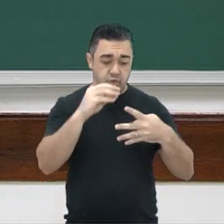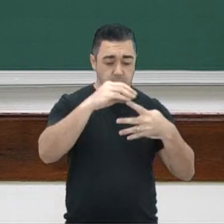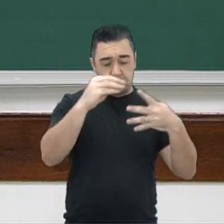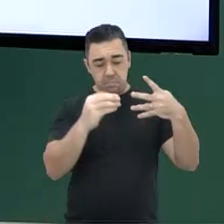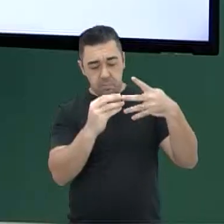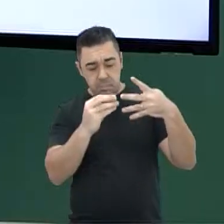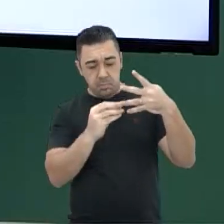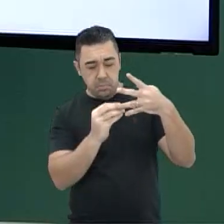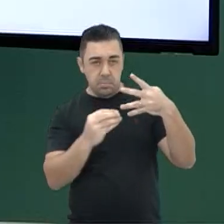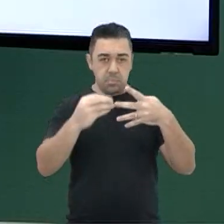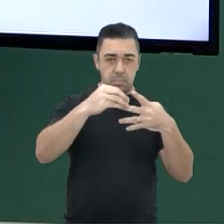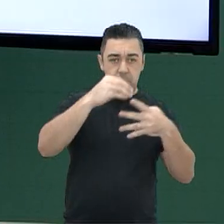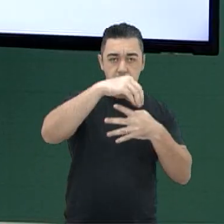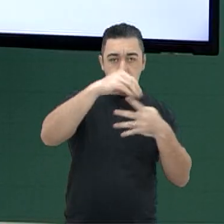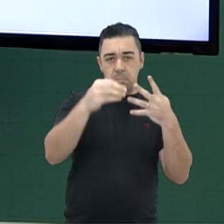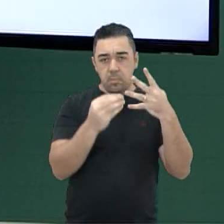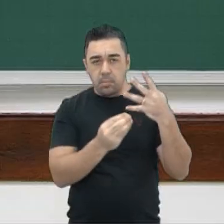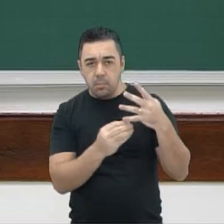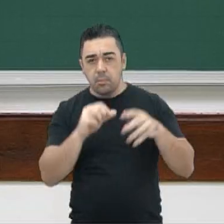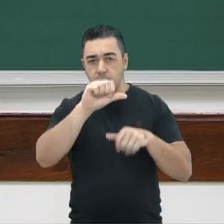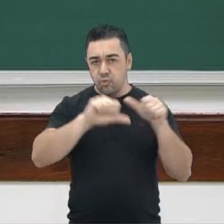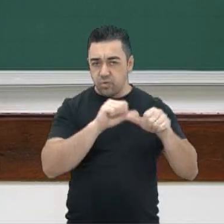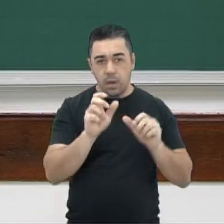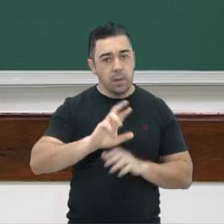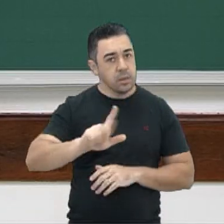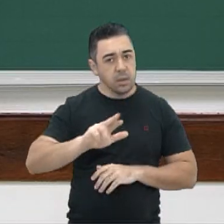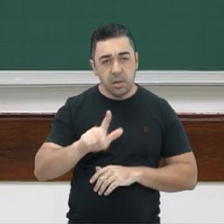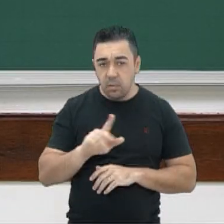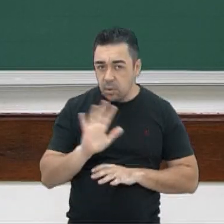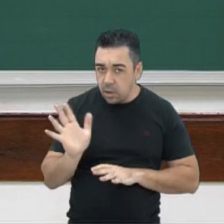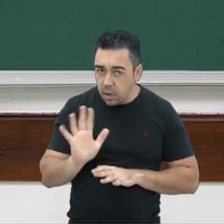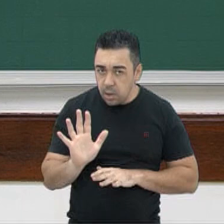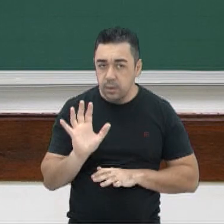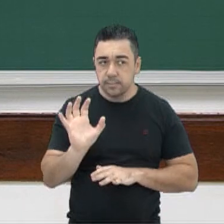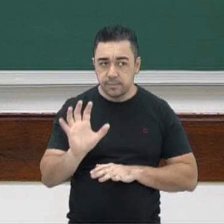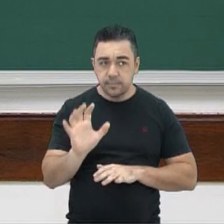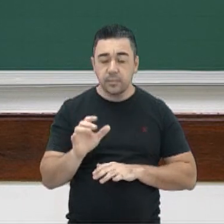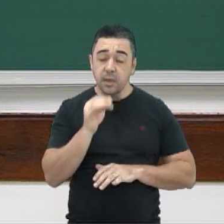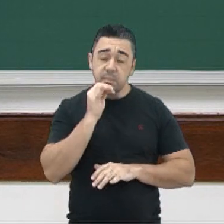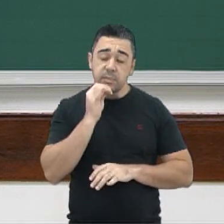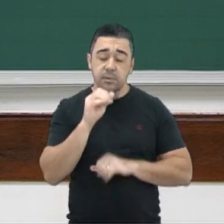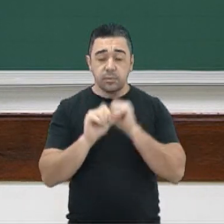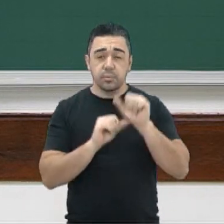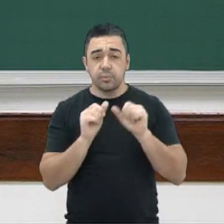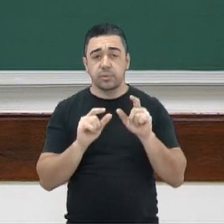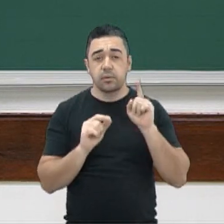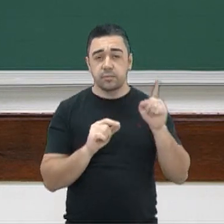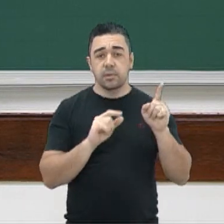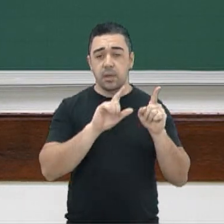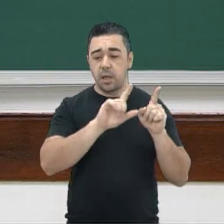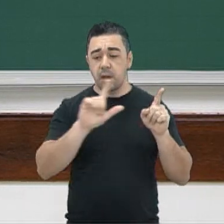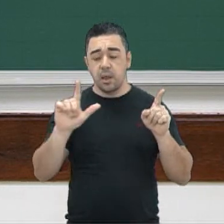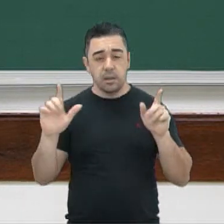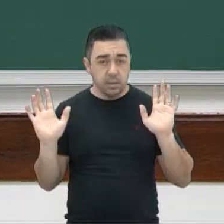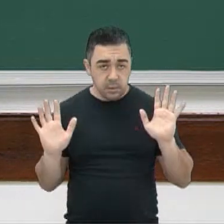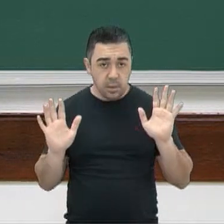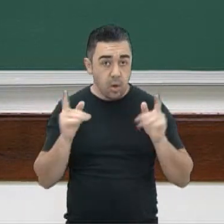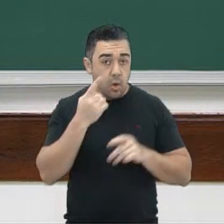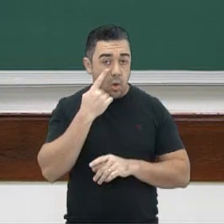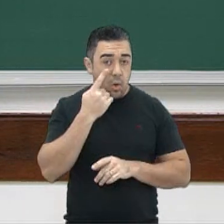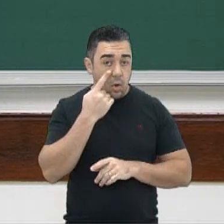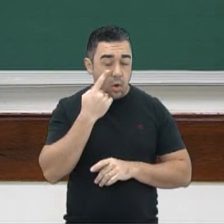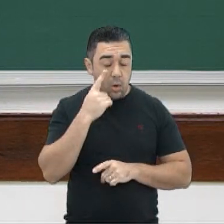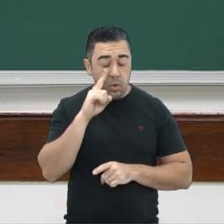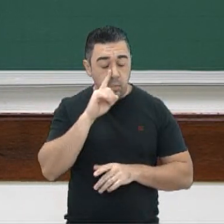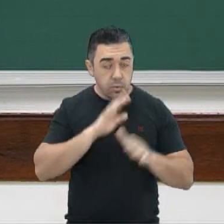na letra B todos os casos com ordem invertida e apenas um caso aqui com LLL. Então,